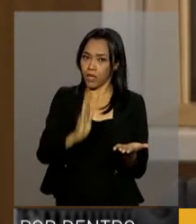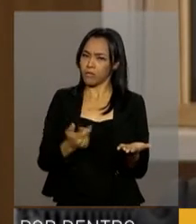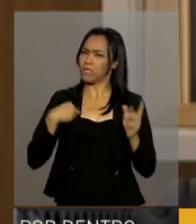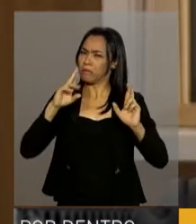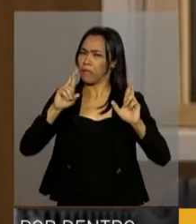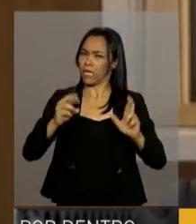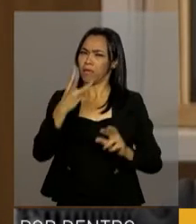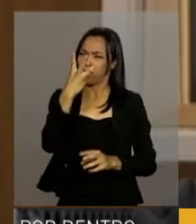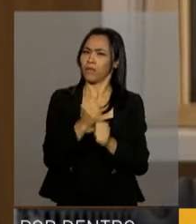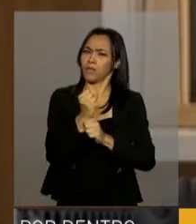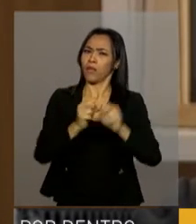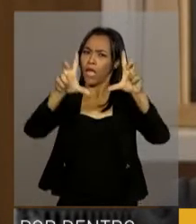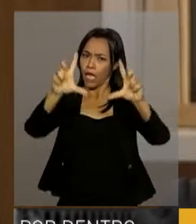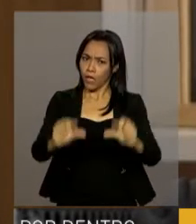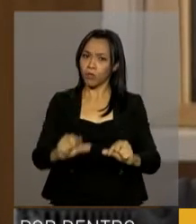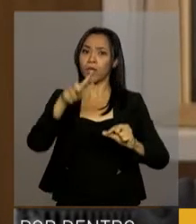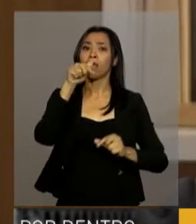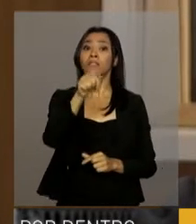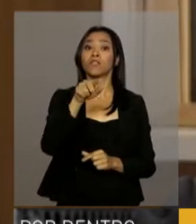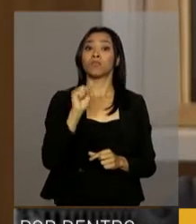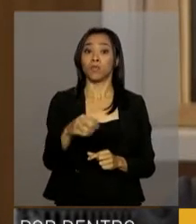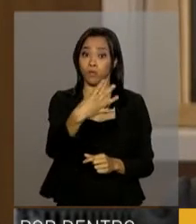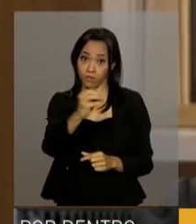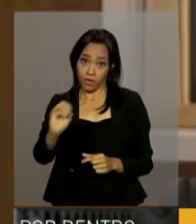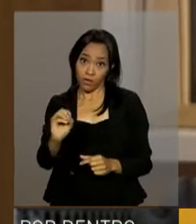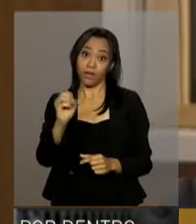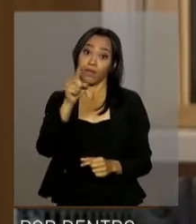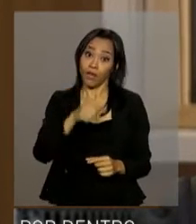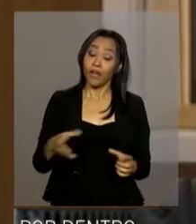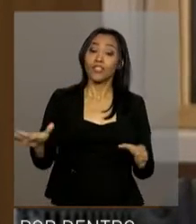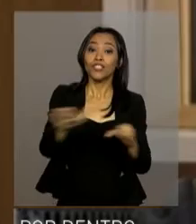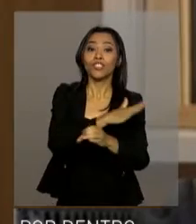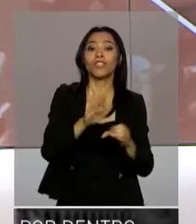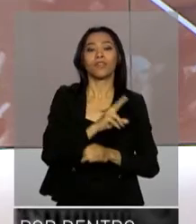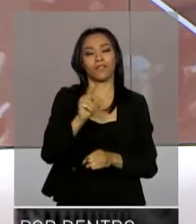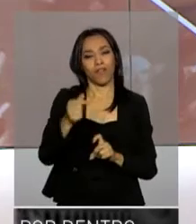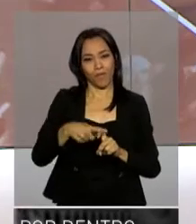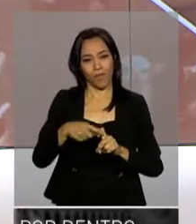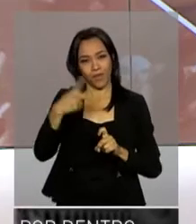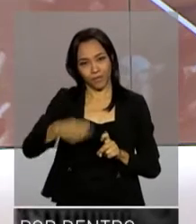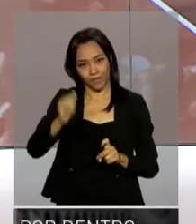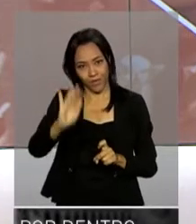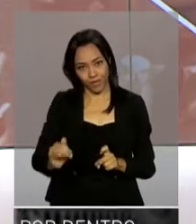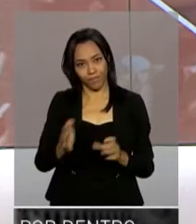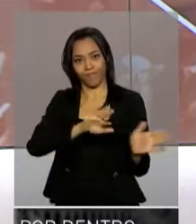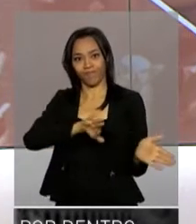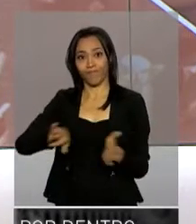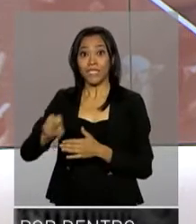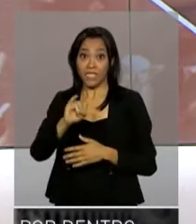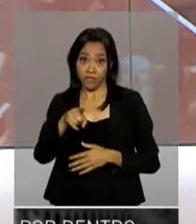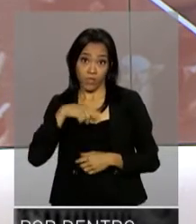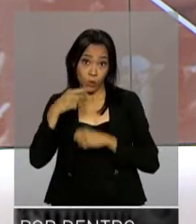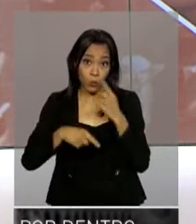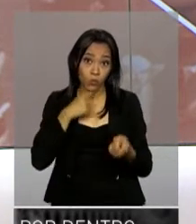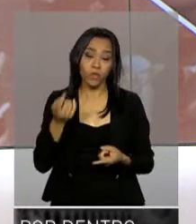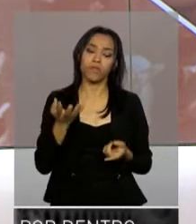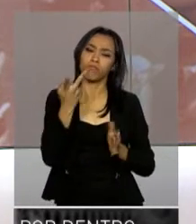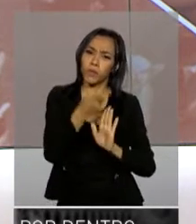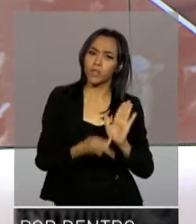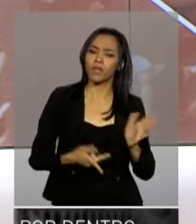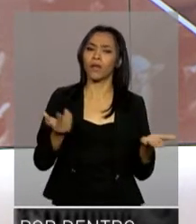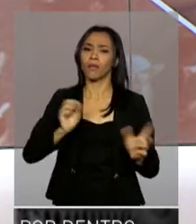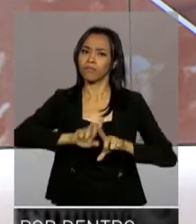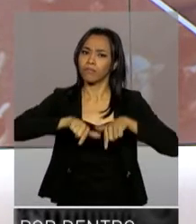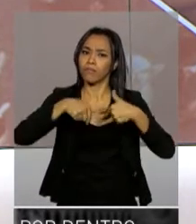em 3 anos reduzir para 7.400, ocupando essas vagas com brasileiros. Se você tem alguma dúvida sobre projetos